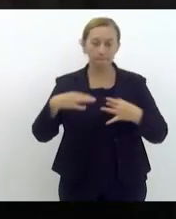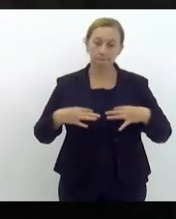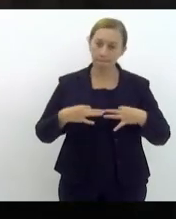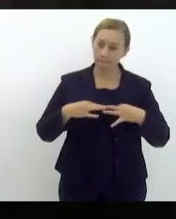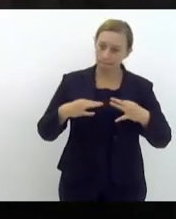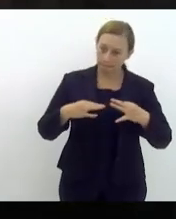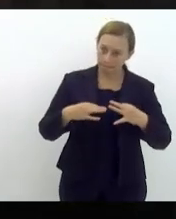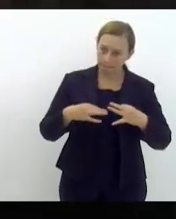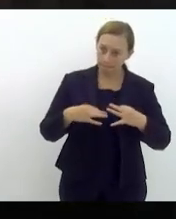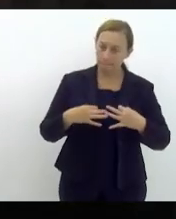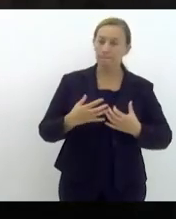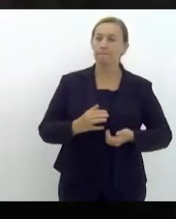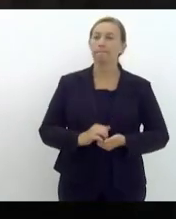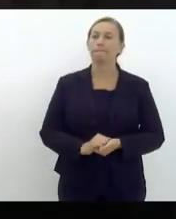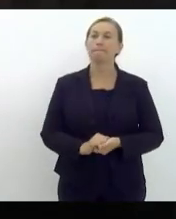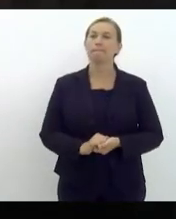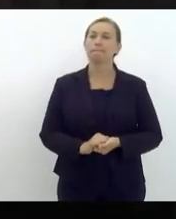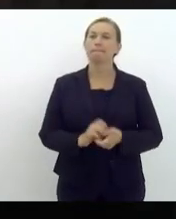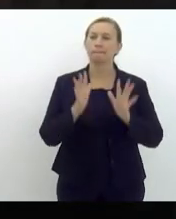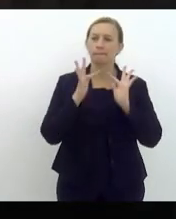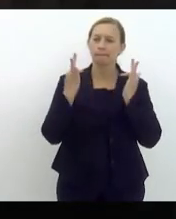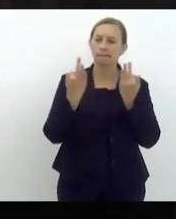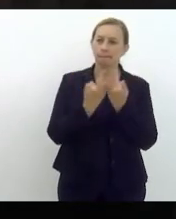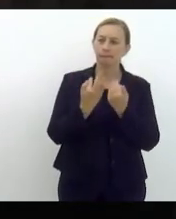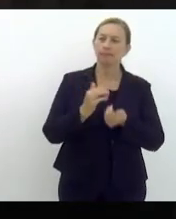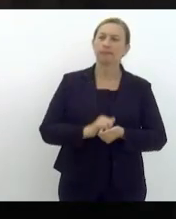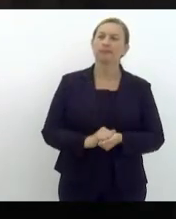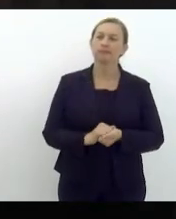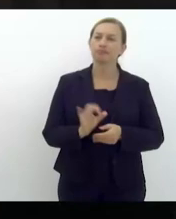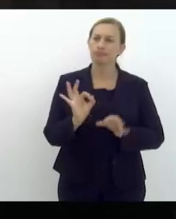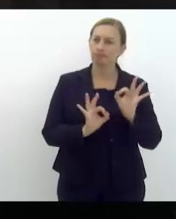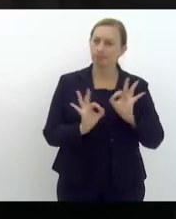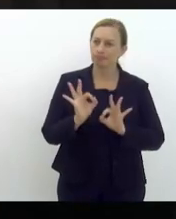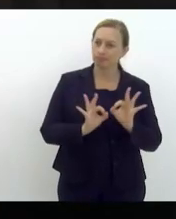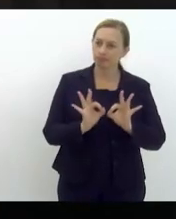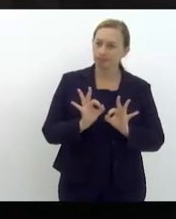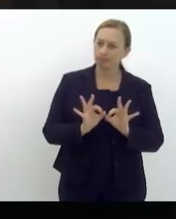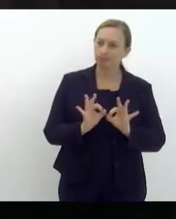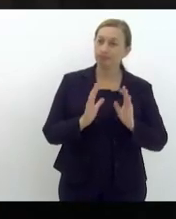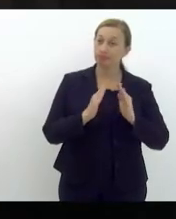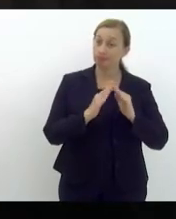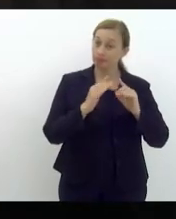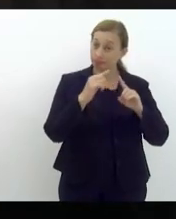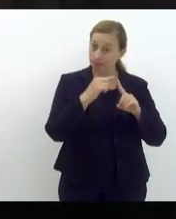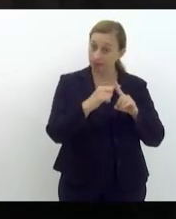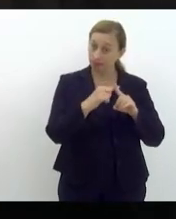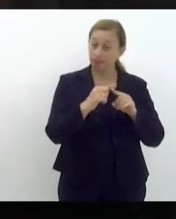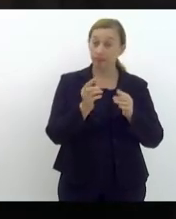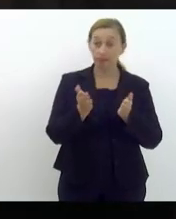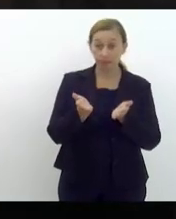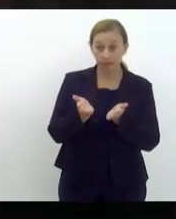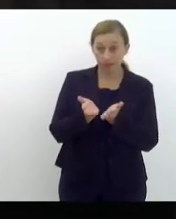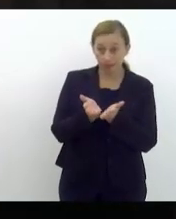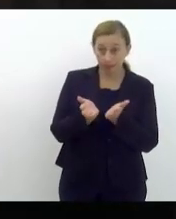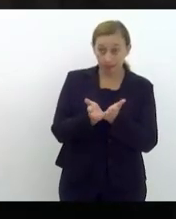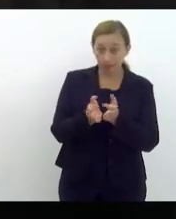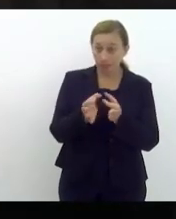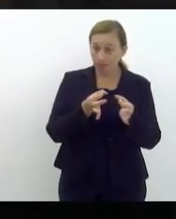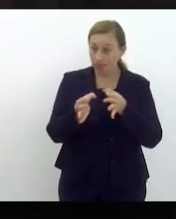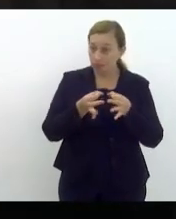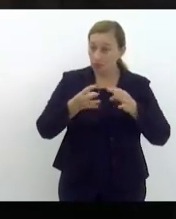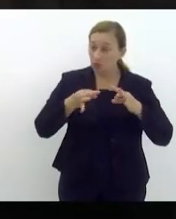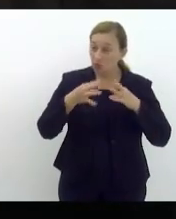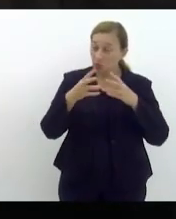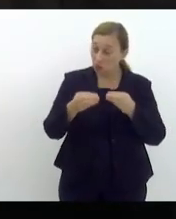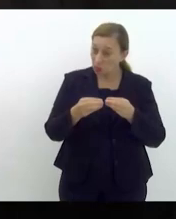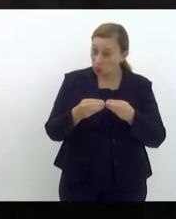inclusive que se colocou à disposição das famílias organizado inclusive por uma igreja evangélica que organizou todo aquele processo